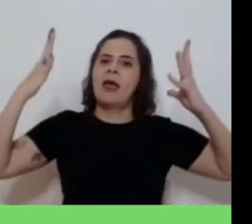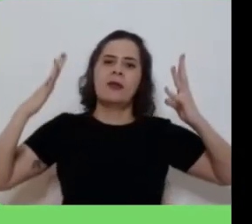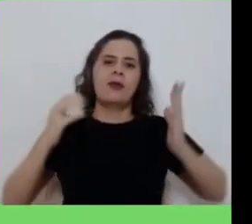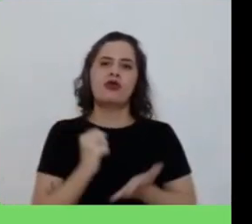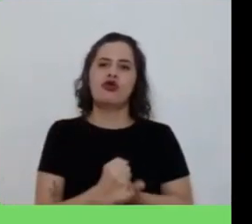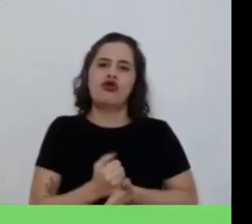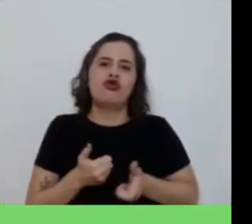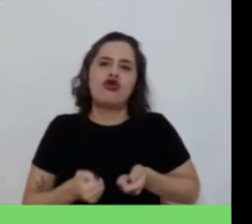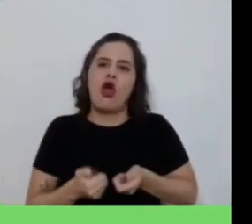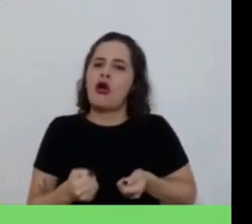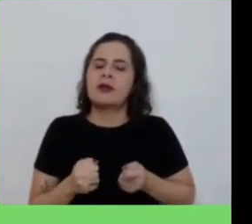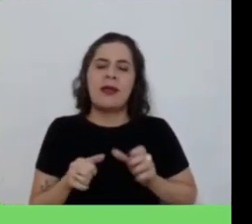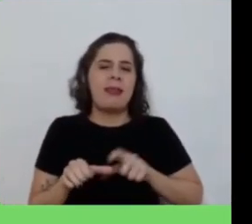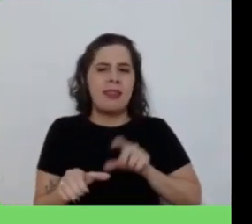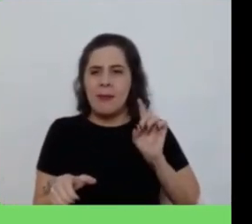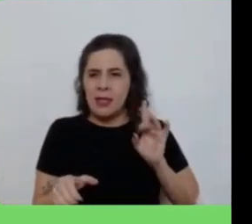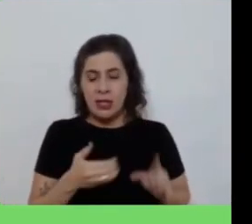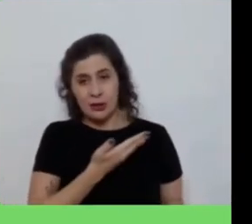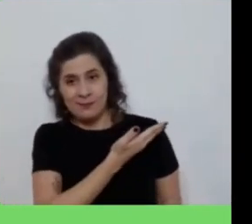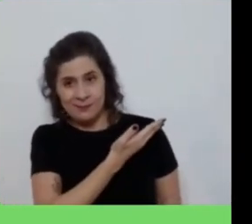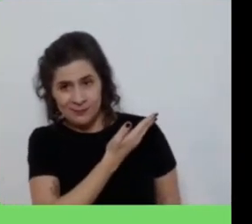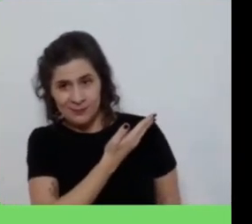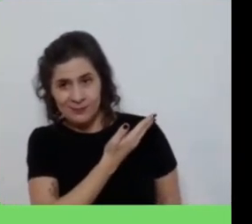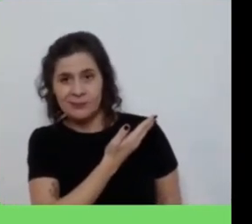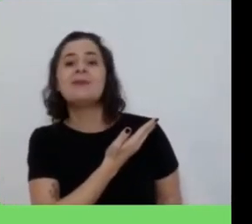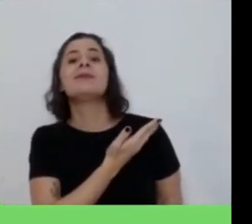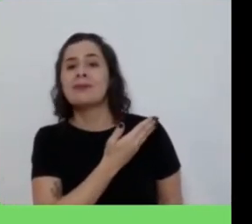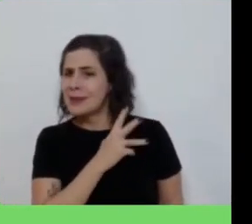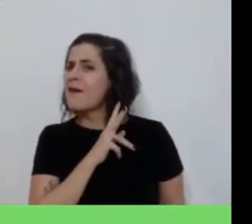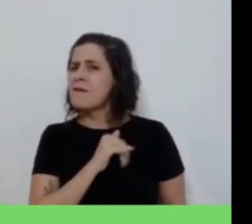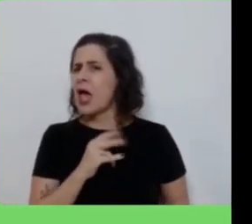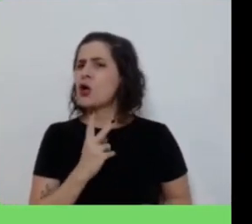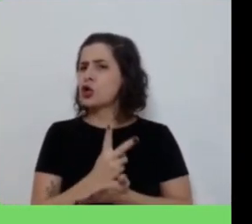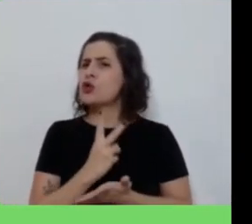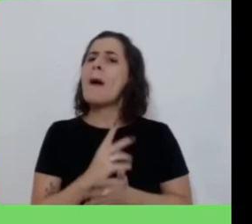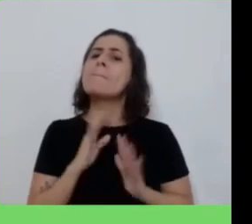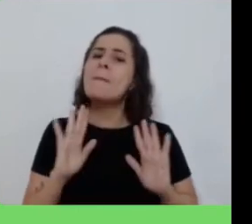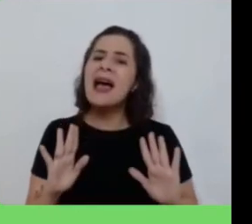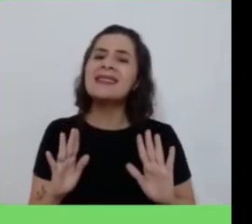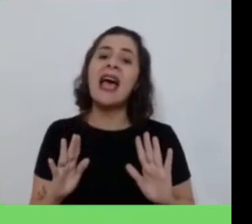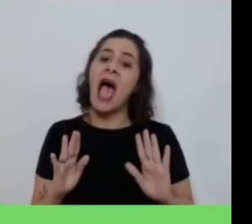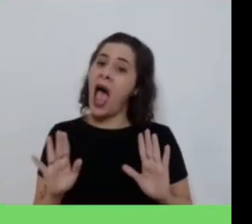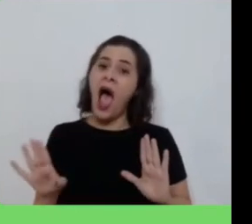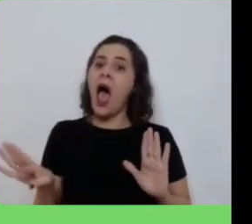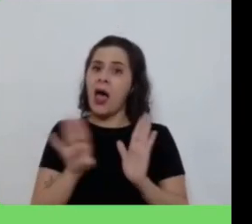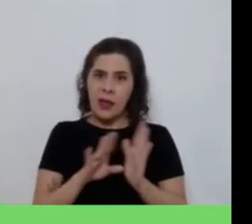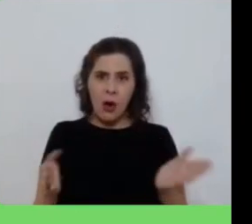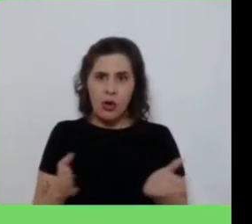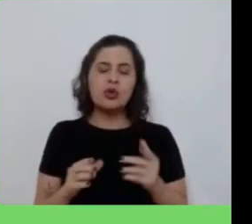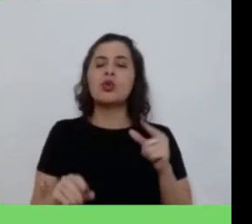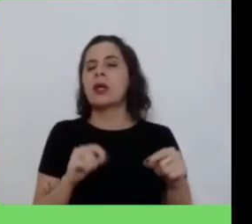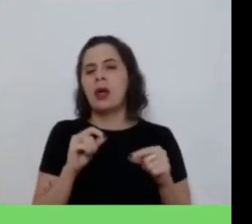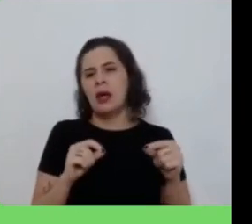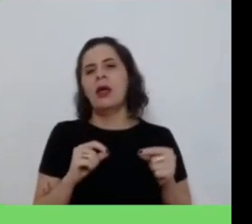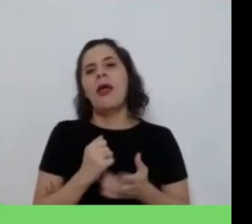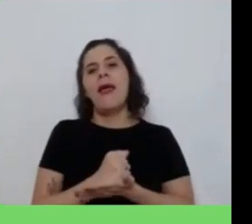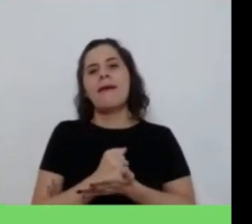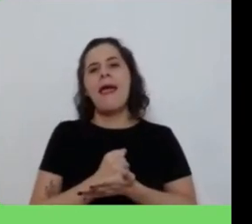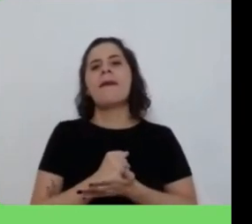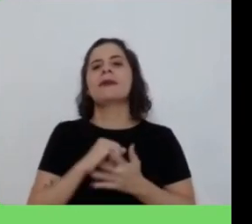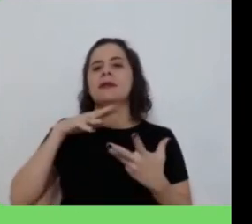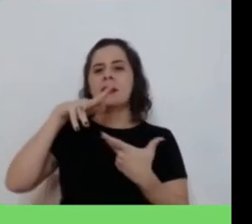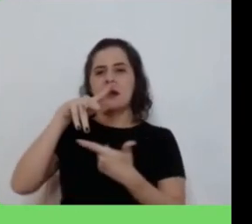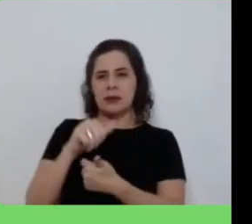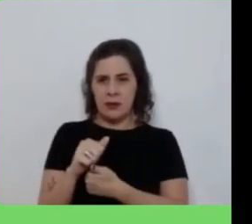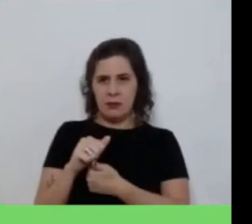vai continuar sendo Mas agora ele vai est interno a um evento internacional que é a games con latan nós temos em